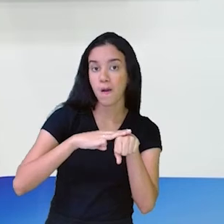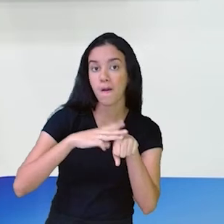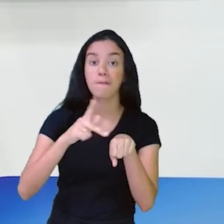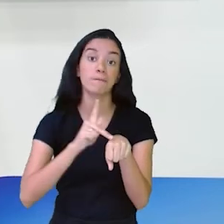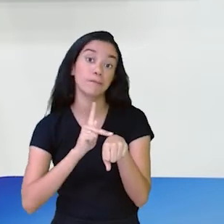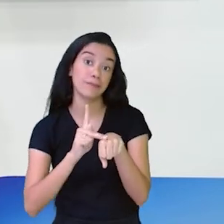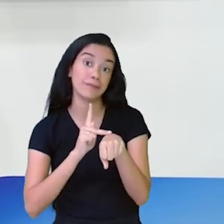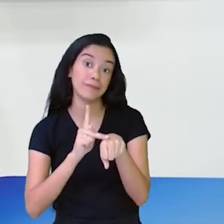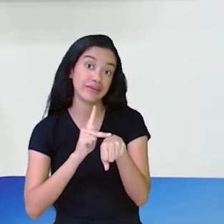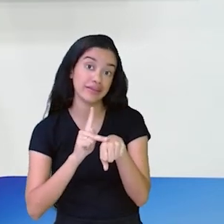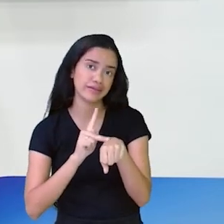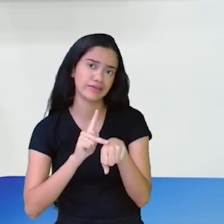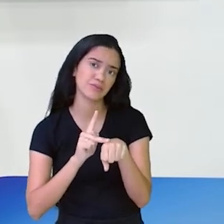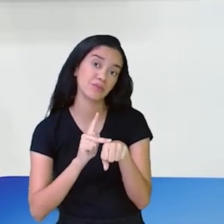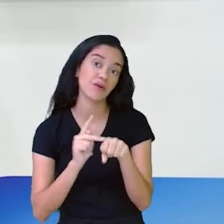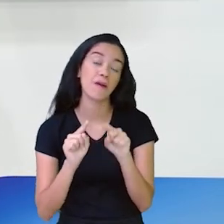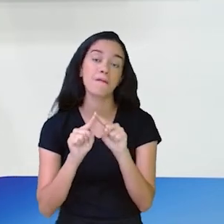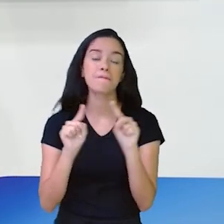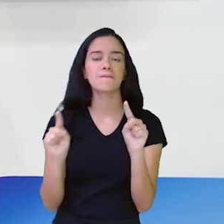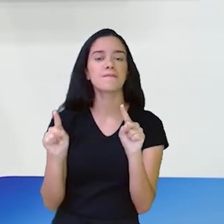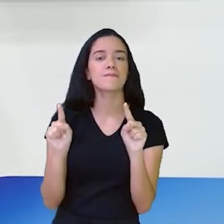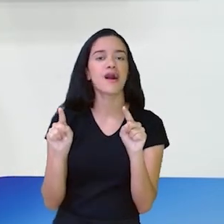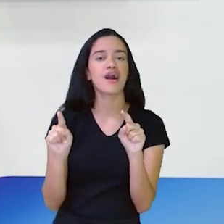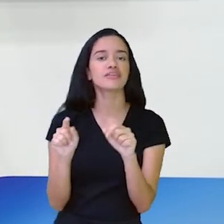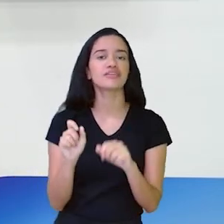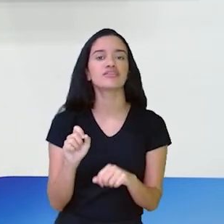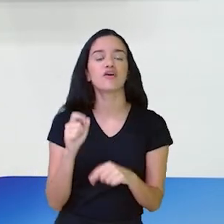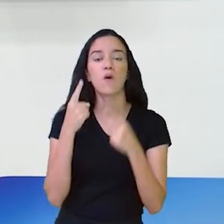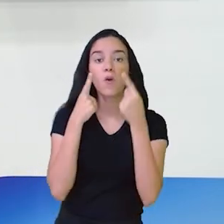olho azul.